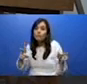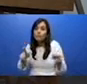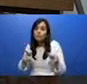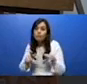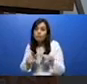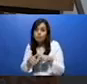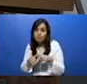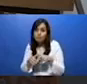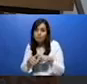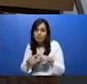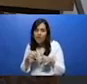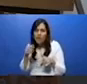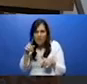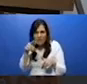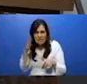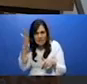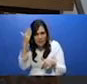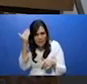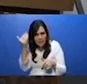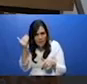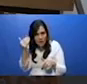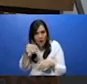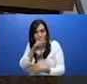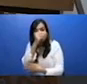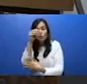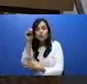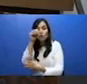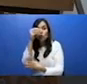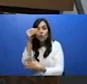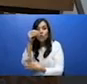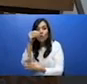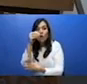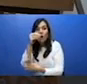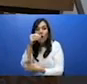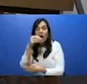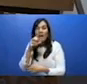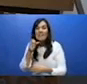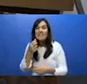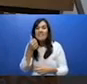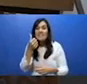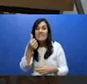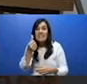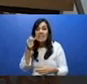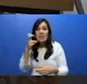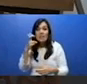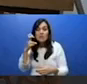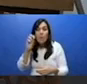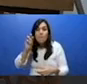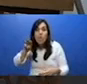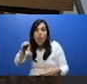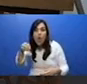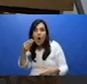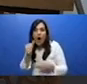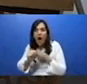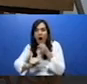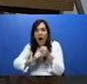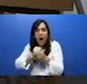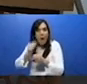aqui, vocês sabiam que os dinossauros foram extintos há 65 milhões de